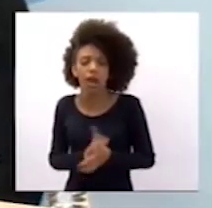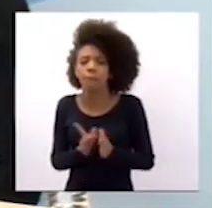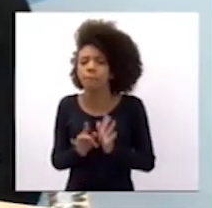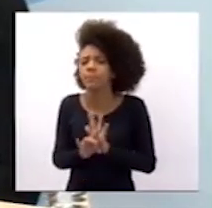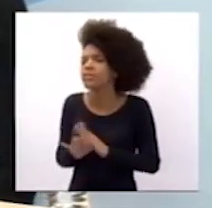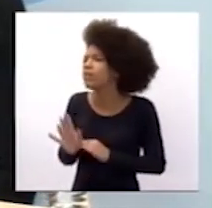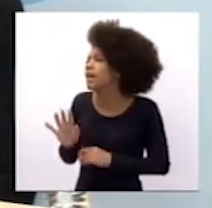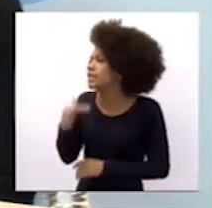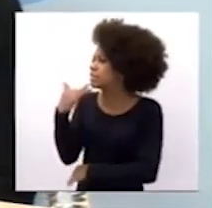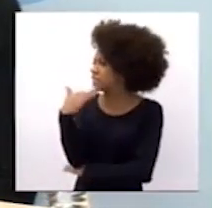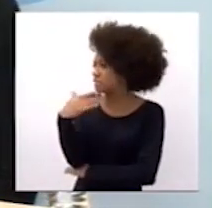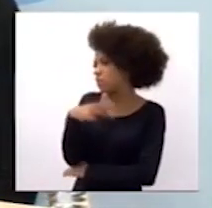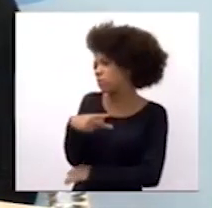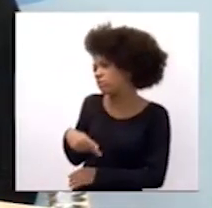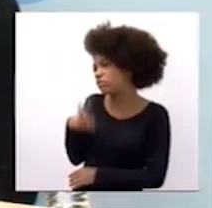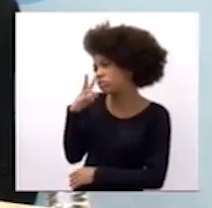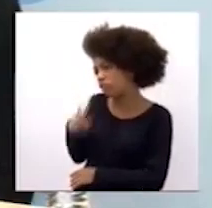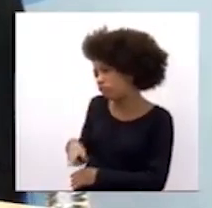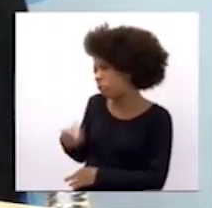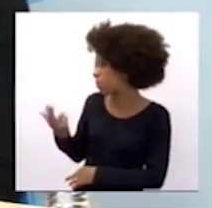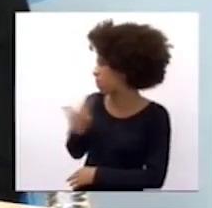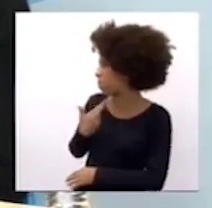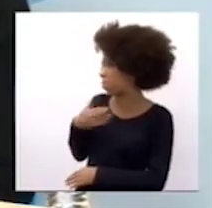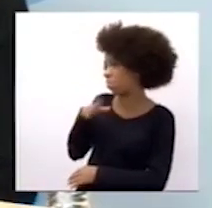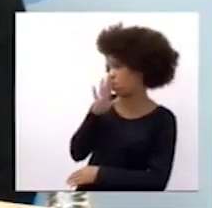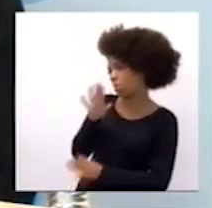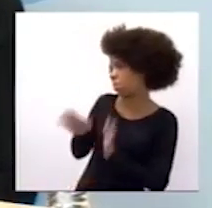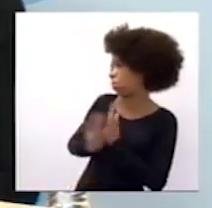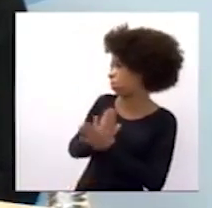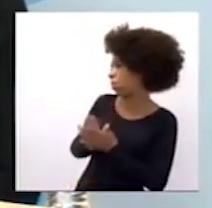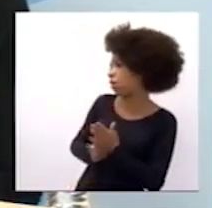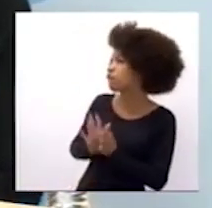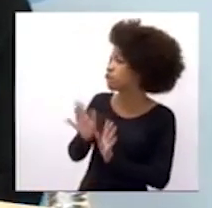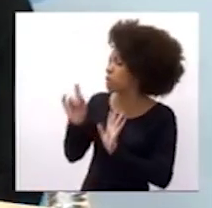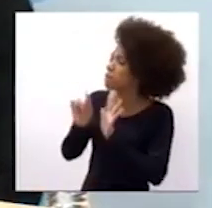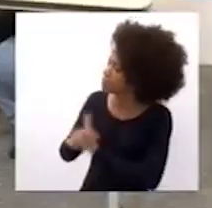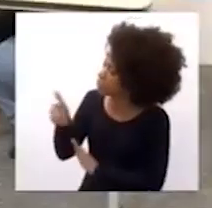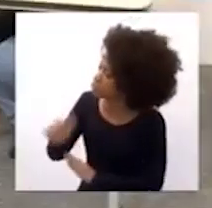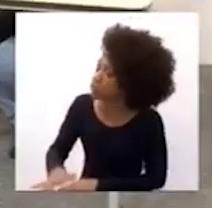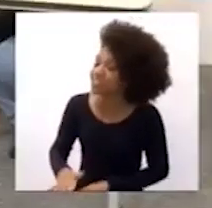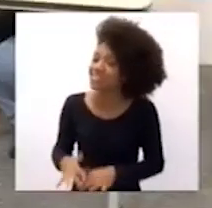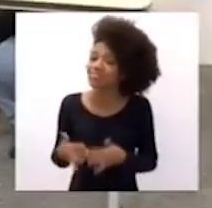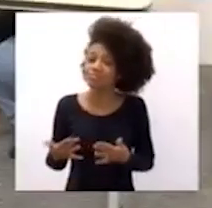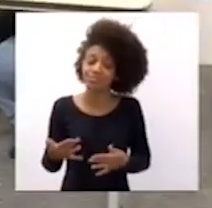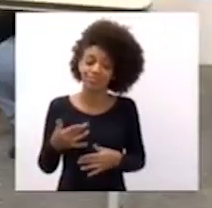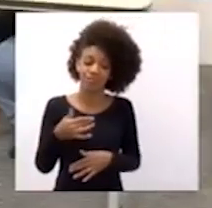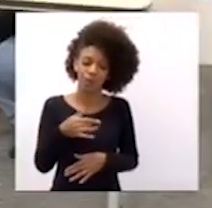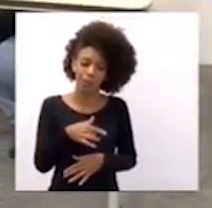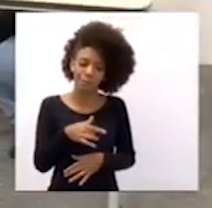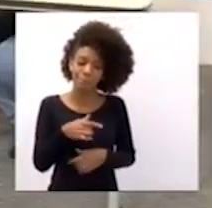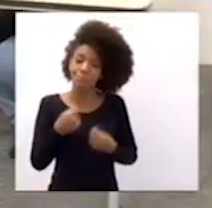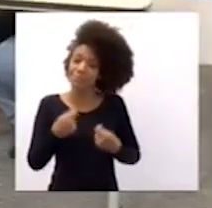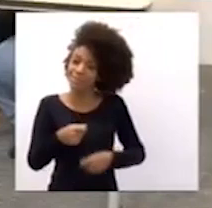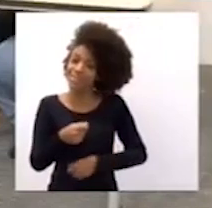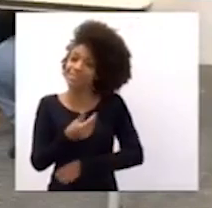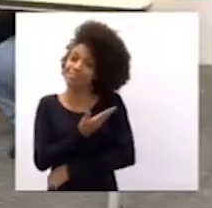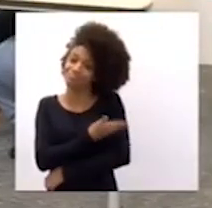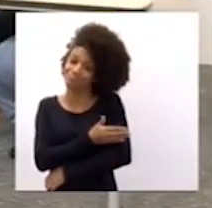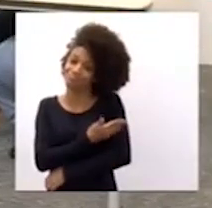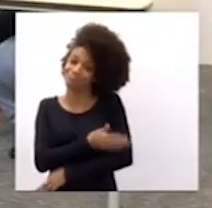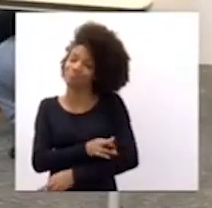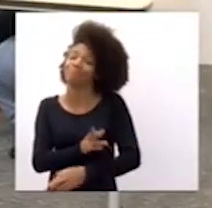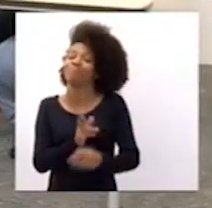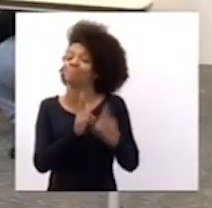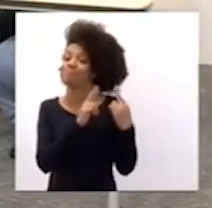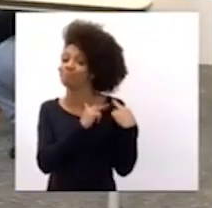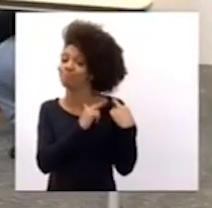questão, o professor visualizou e não respondeu, deixa eu perguntar de novo. Então, assim, entra na questão da etiqueta, professora, né, de como